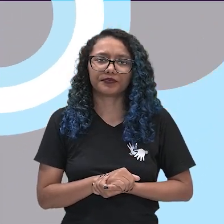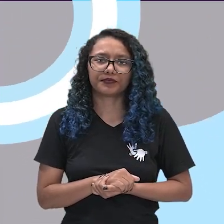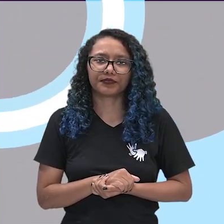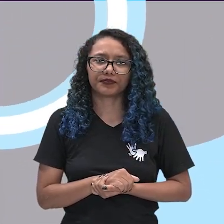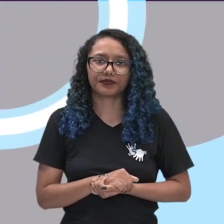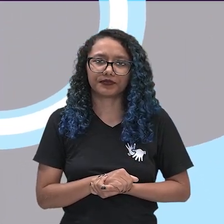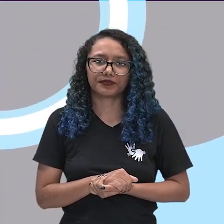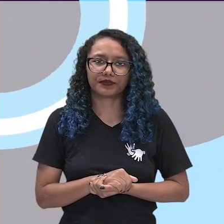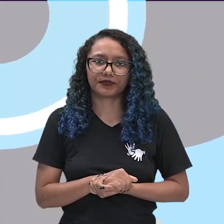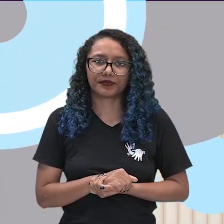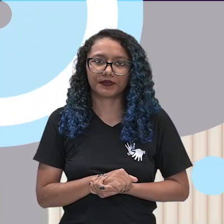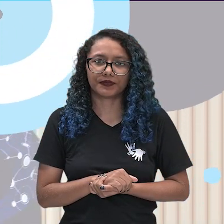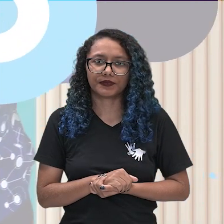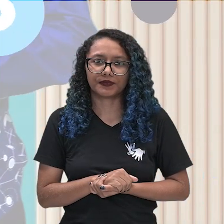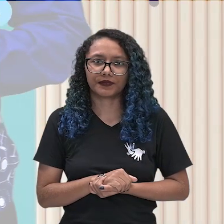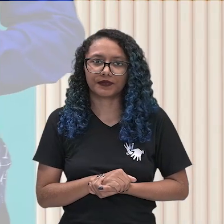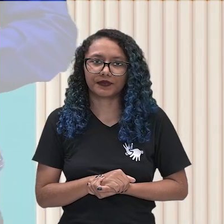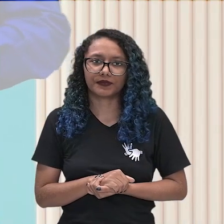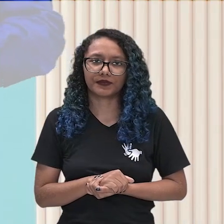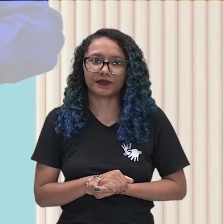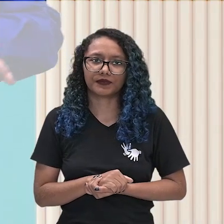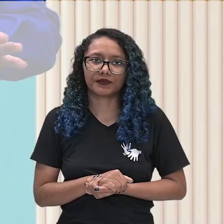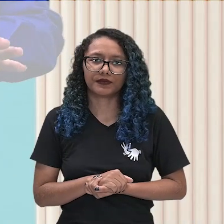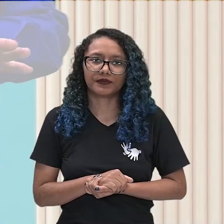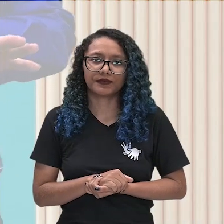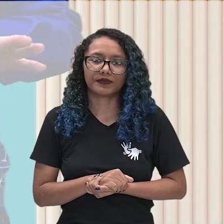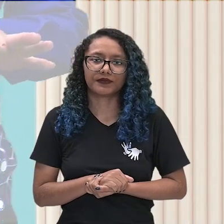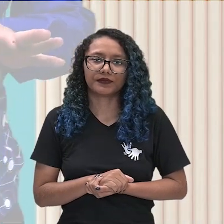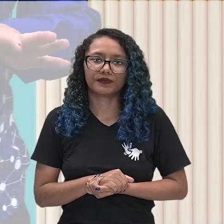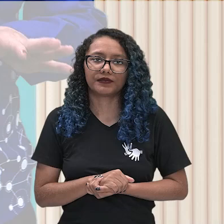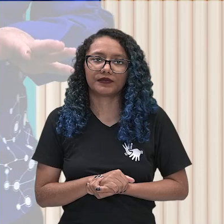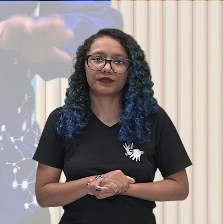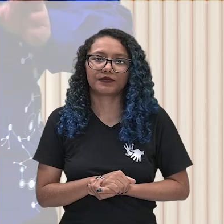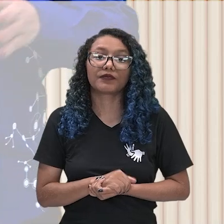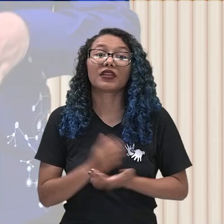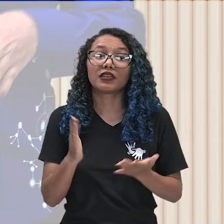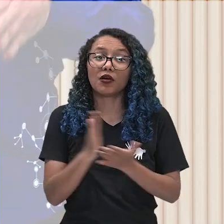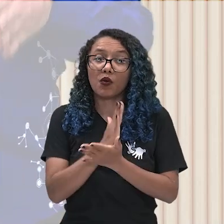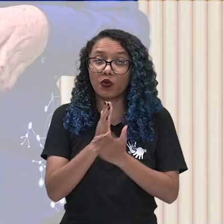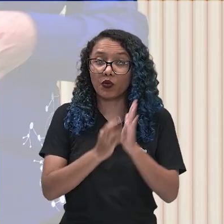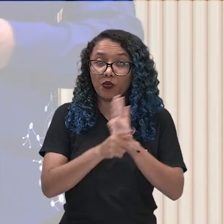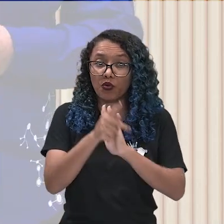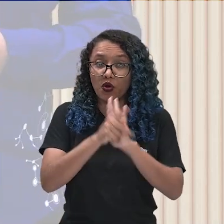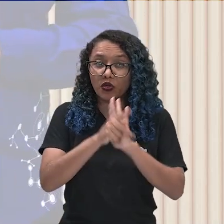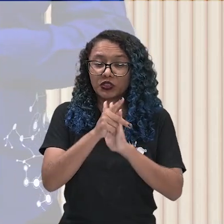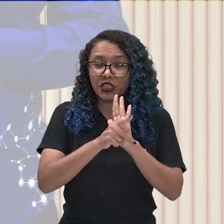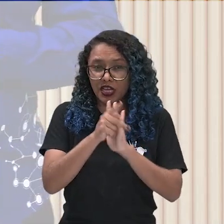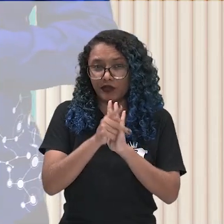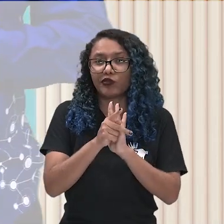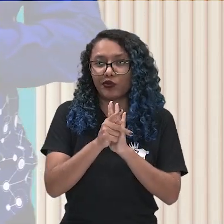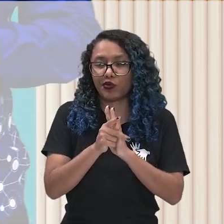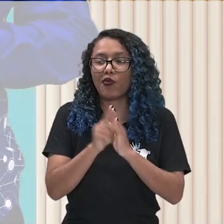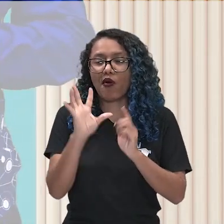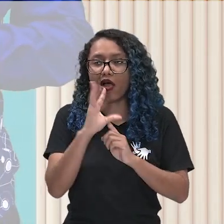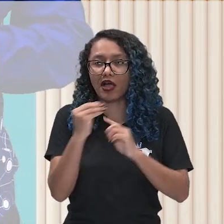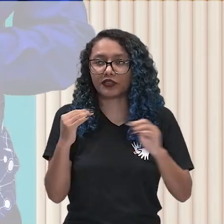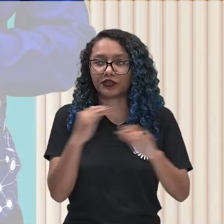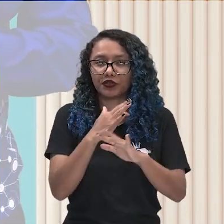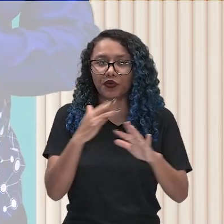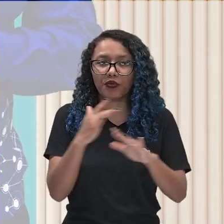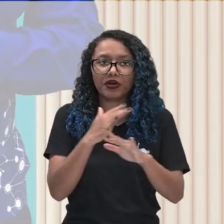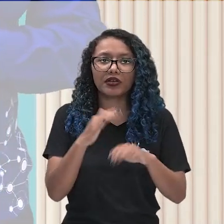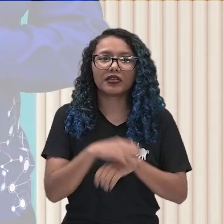outra, que diz o seguinte: alguns projetos de arte urbana, que é em São Paulo, aos puristas do tempo